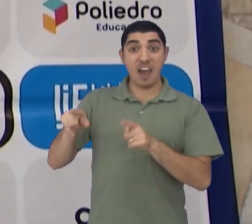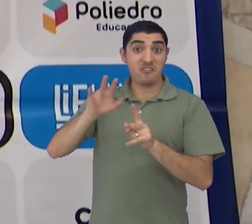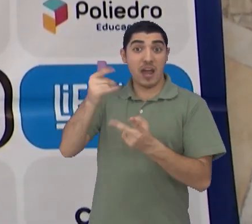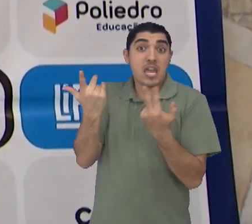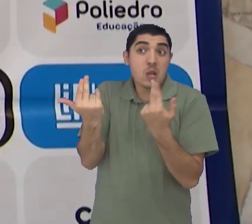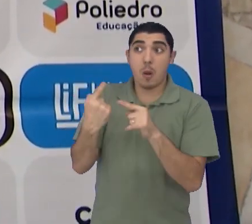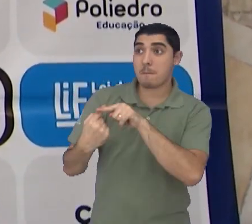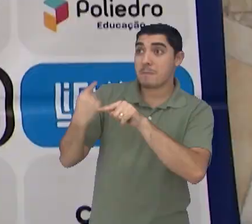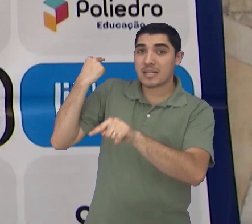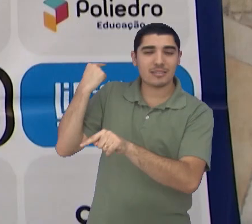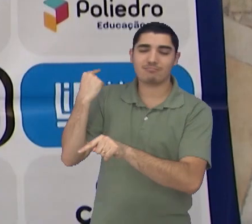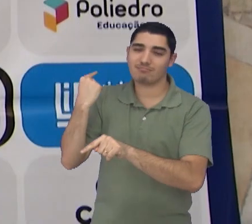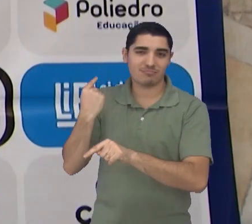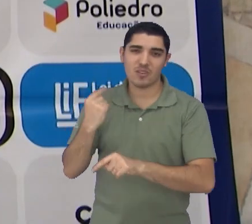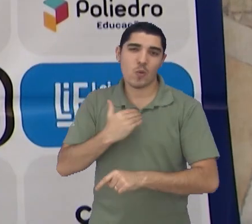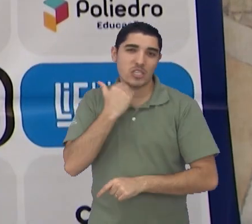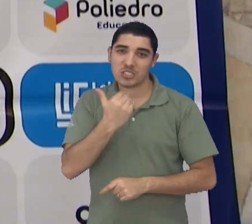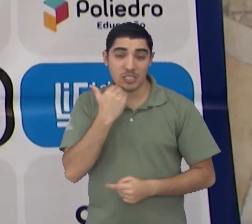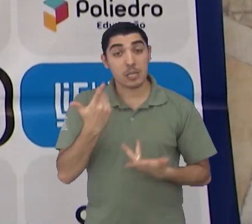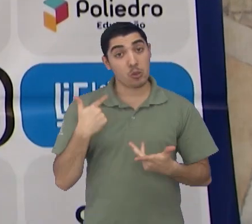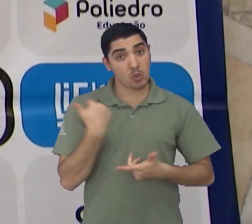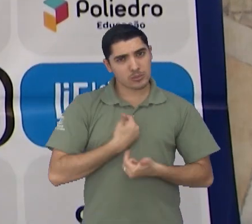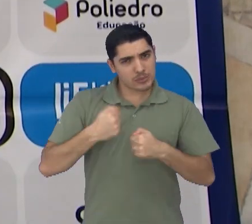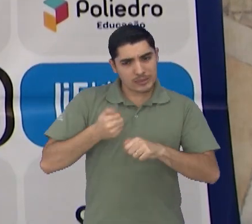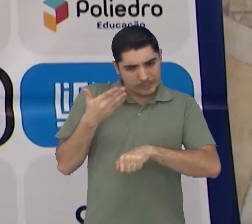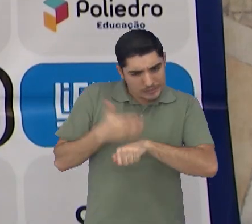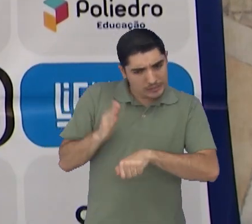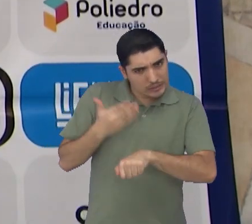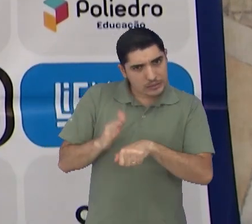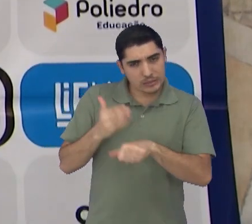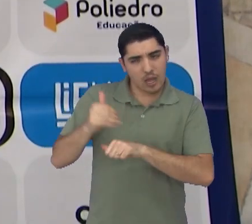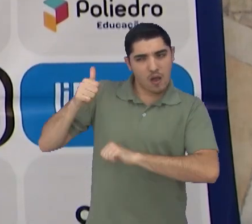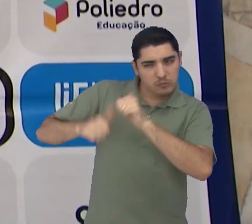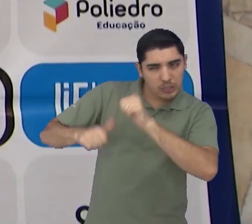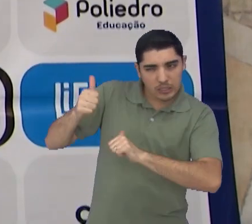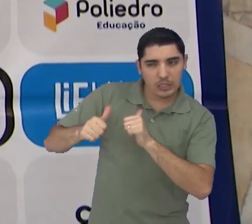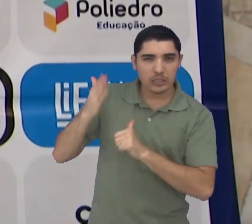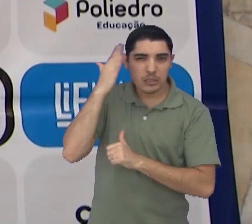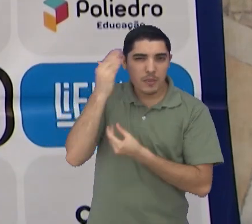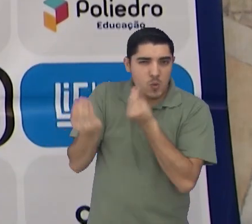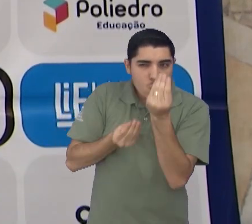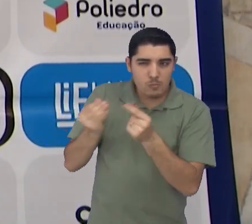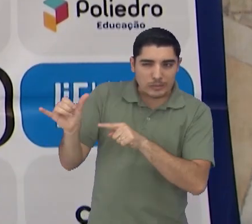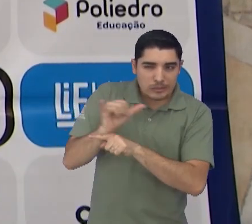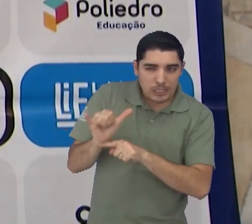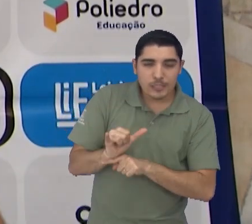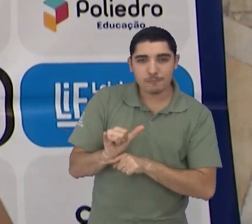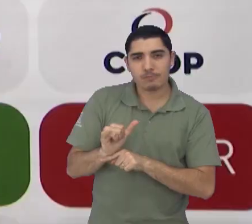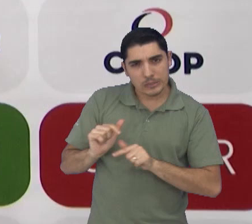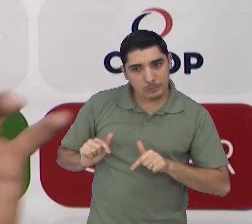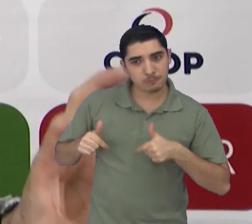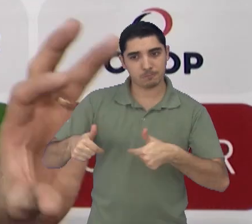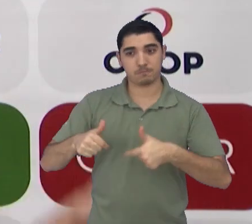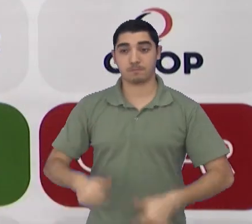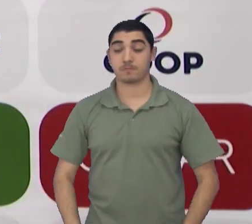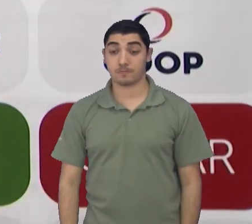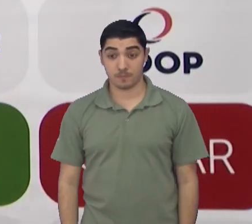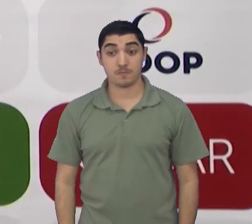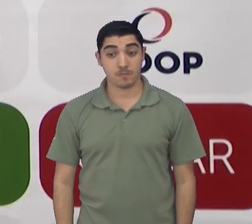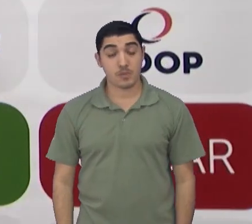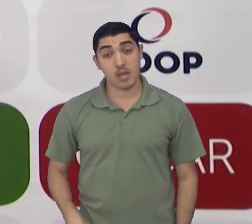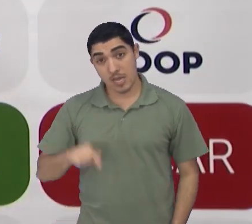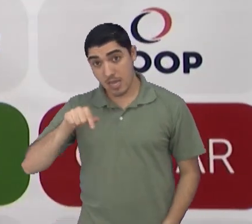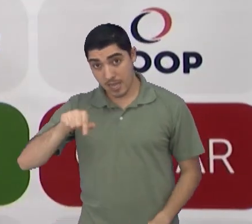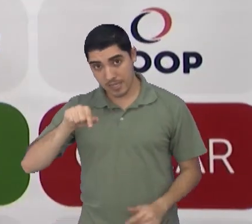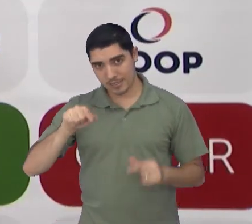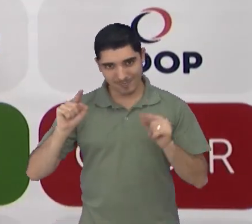vai mudar e vai dar errado. Analisar bem, trabalhar uma proposta de jogo e ir para cima deles. Nesse jogo